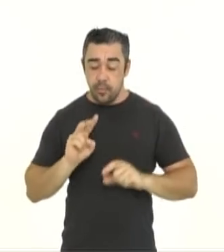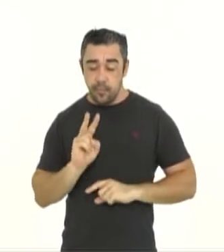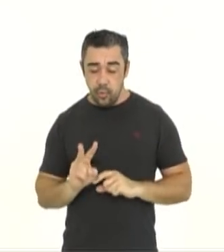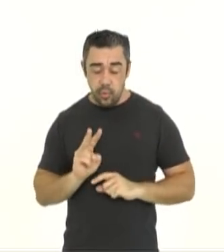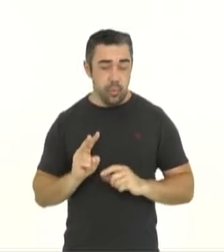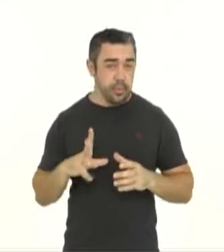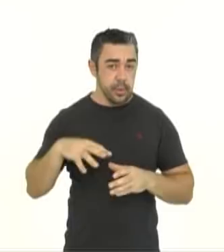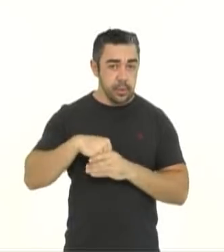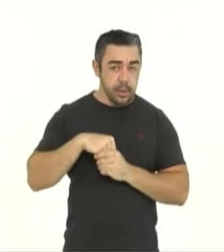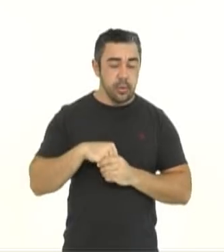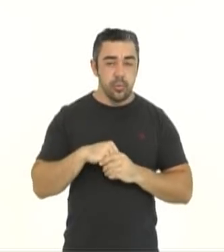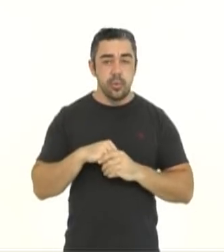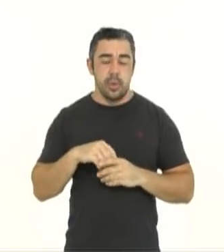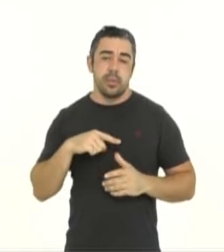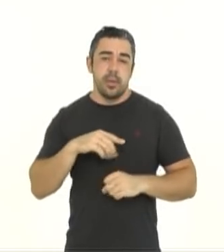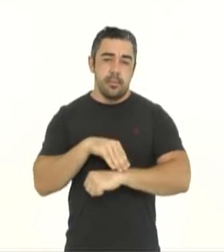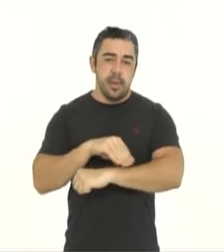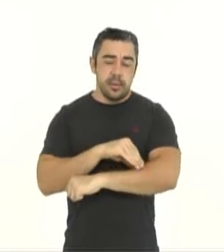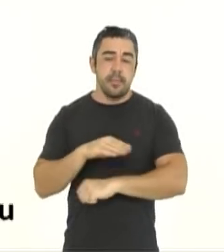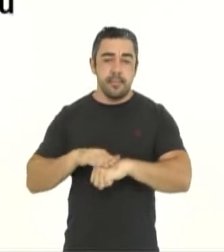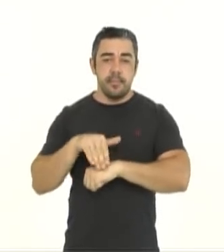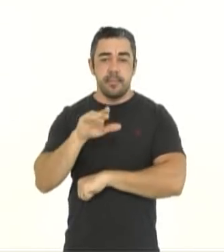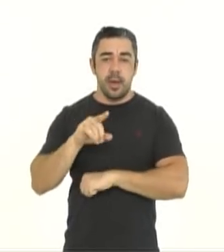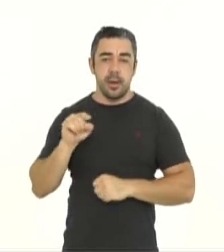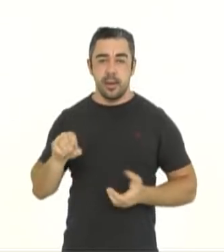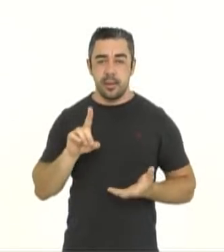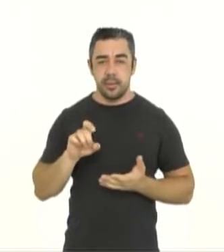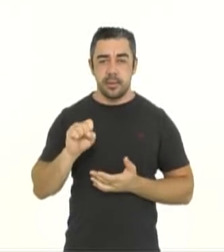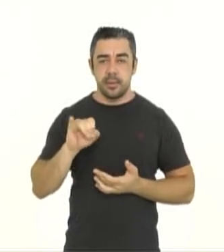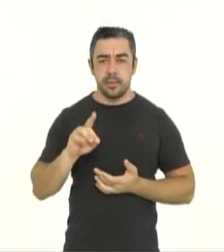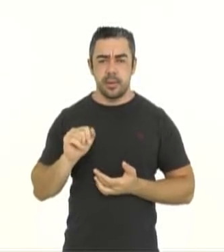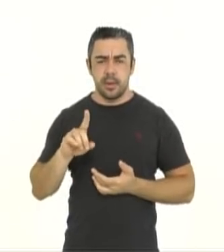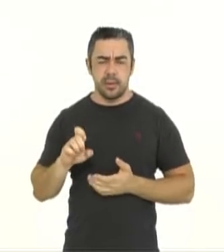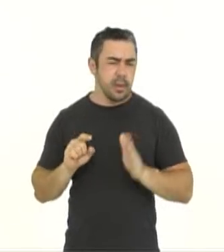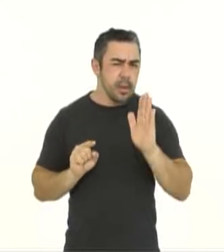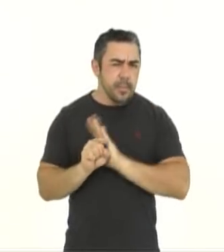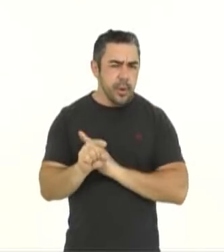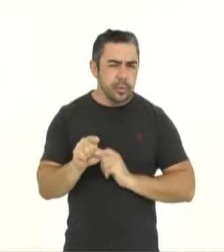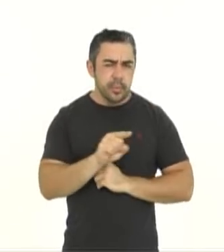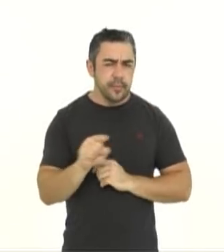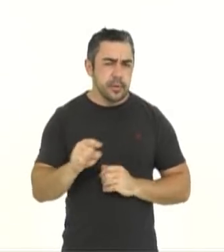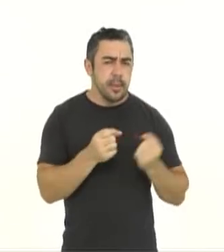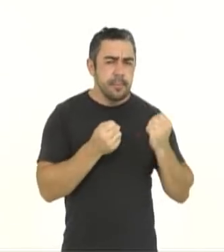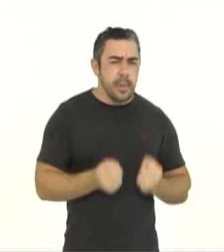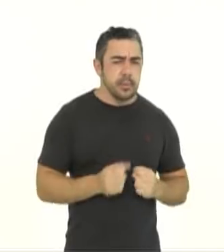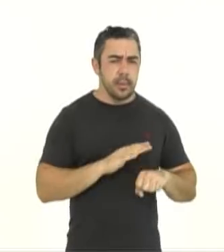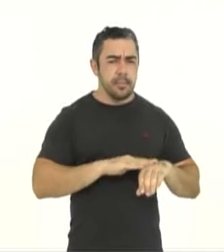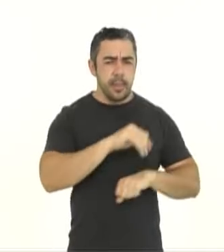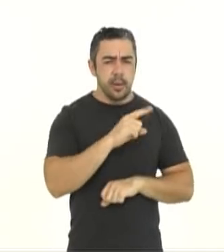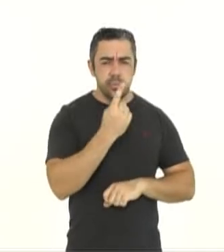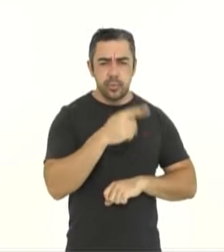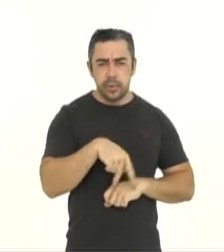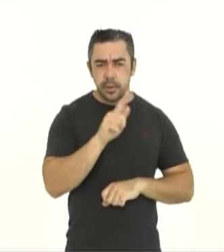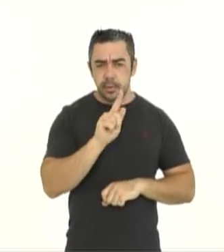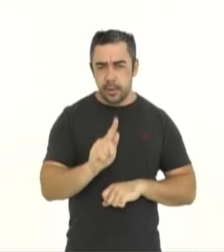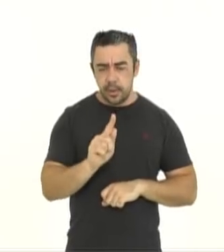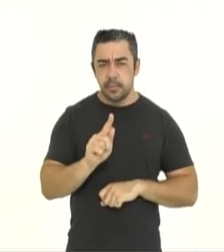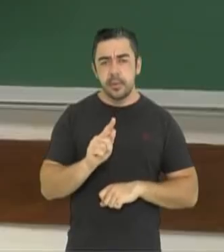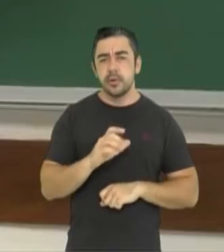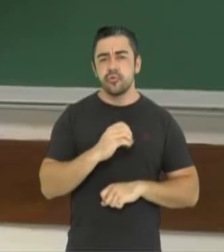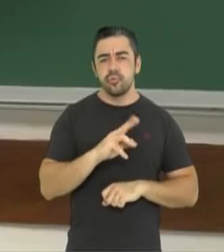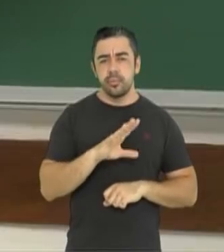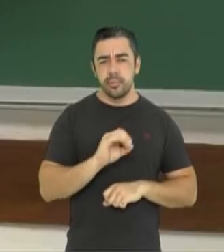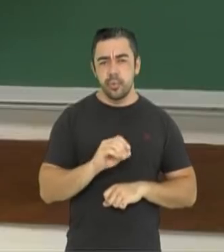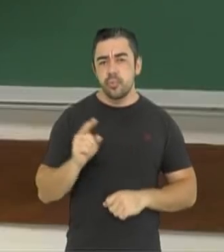por determinada massa, maior será a densidade. E aí eu pergunto para vocês, o que pesa mais? 1 quilo de chumbo ou 1 quilo de